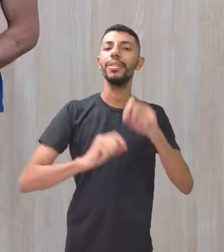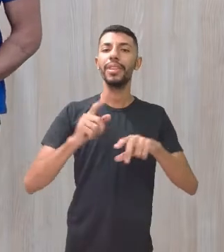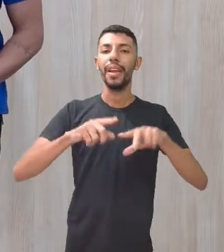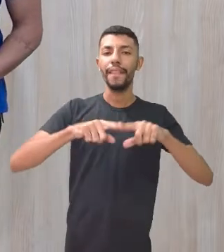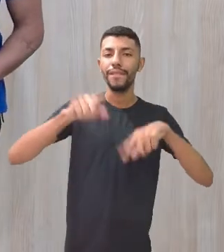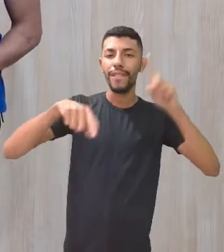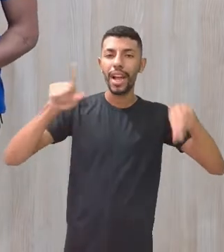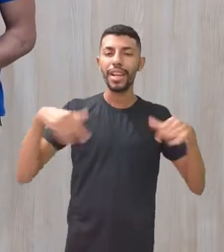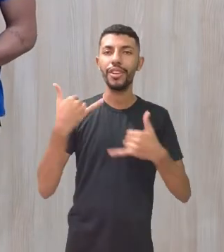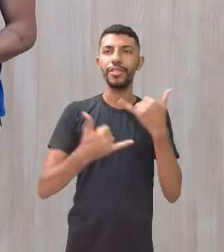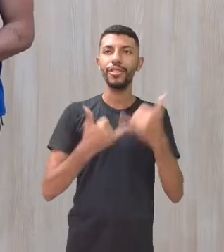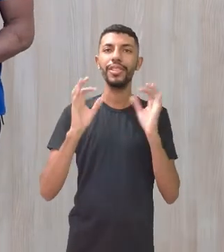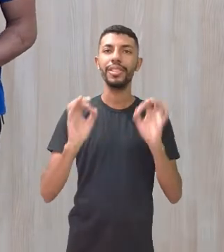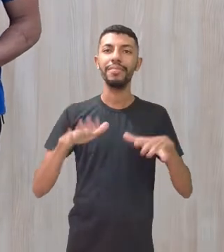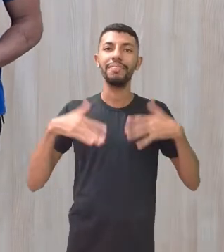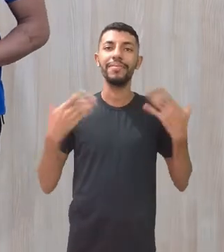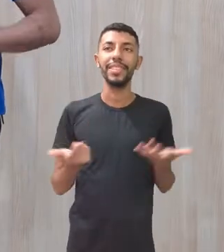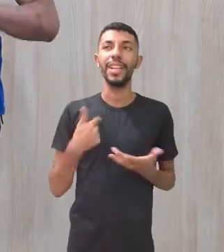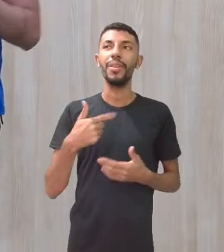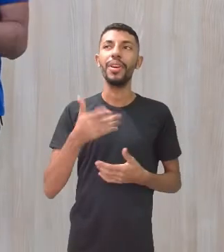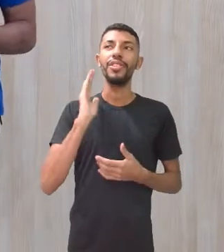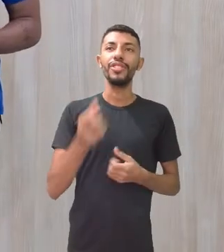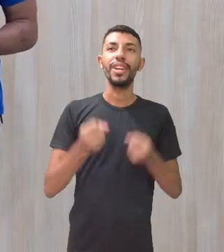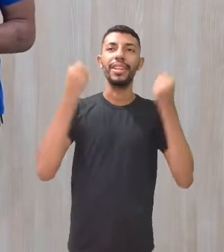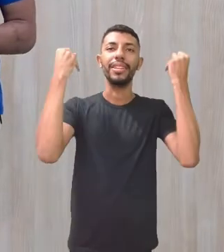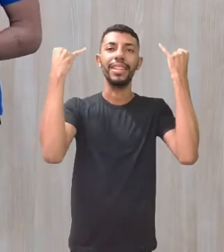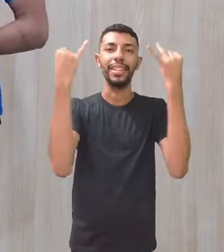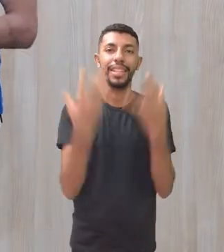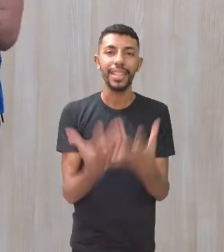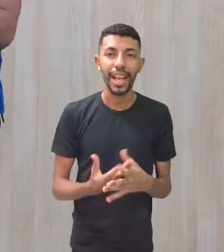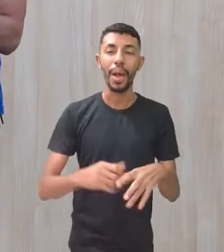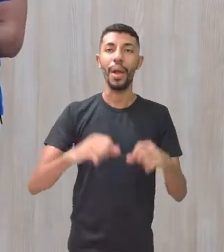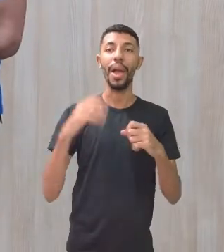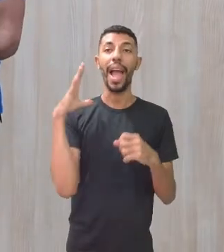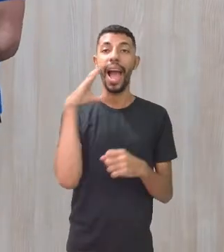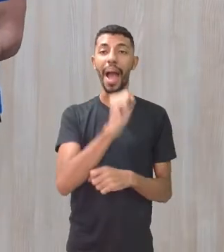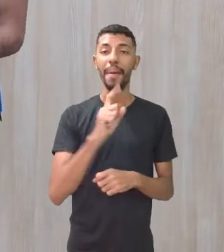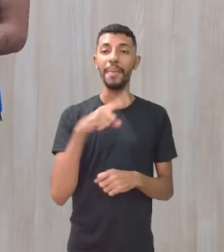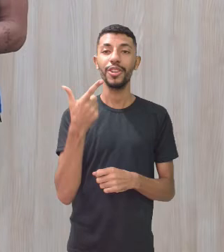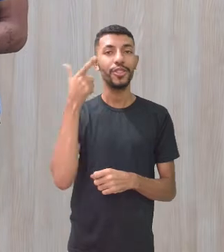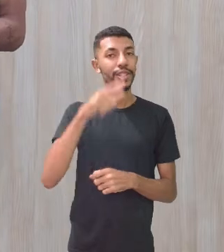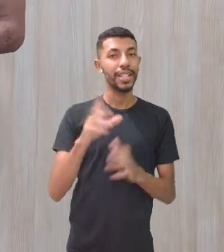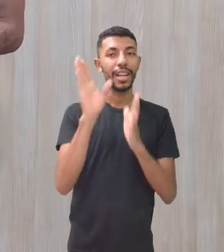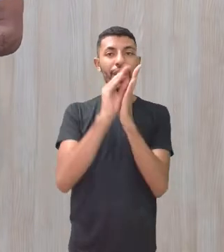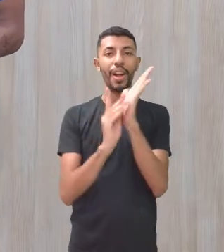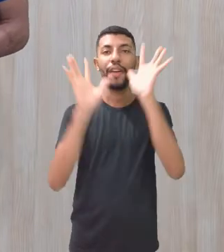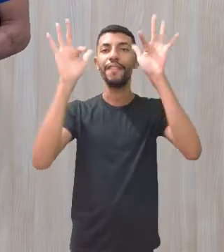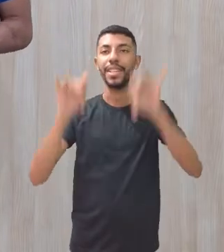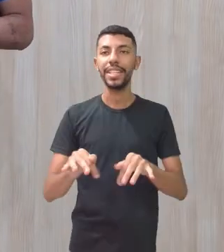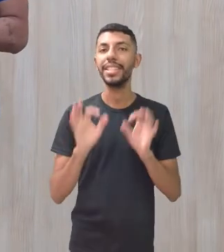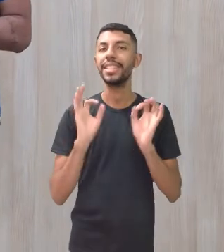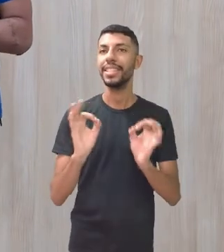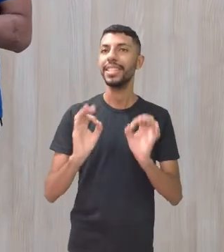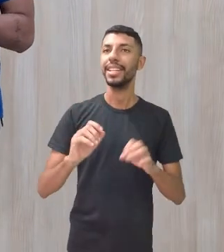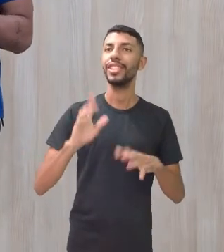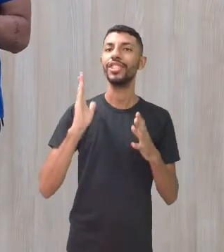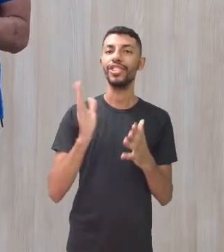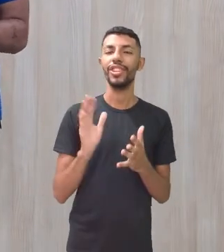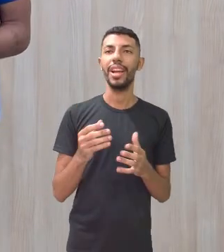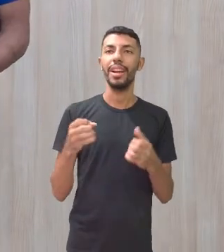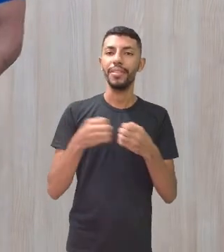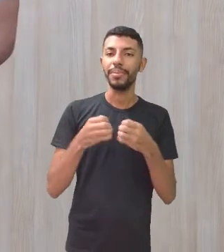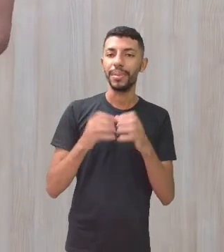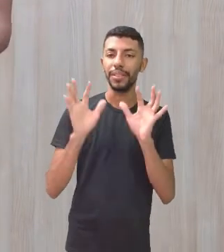nesses joguinhos. Então, eu falei já, fui correndo para a gente poder finalizar o conteúdo. né? Já está chegando no finalzinho, a gente tem aí mais